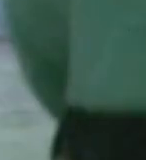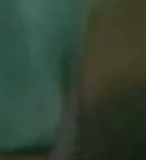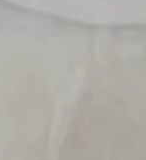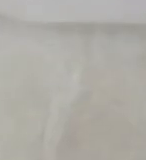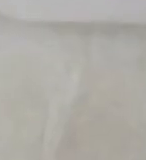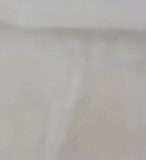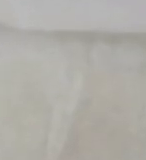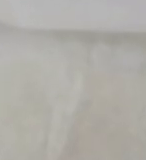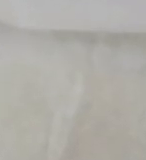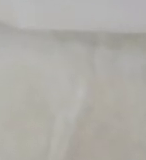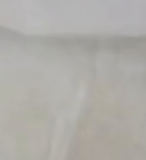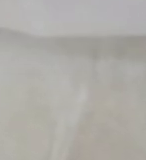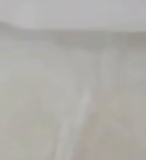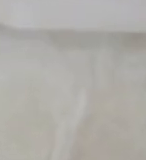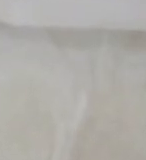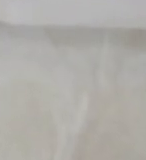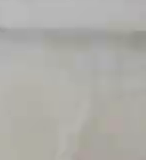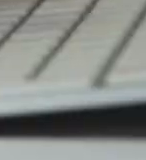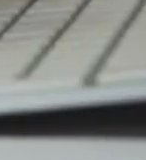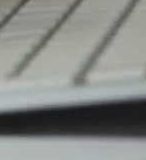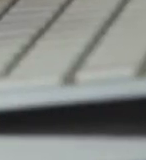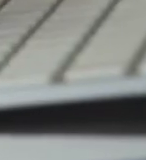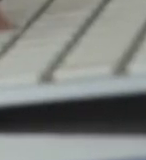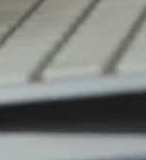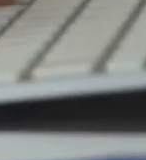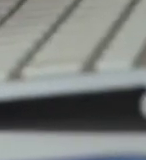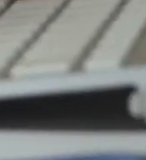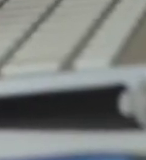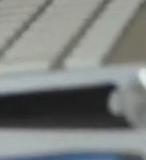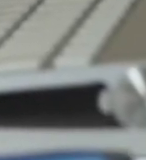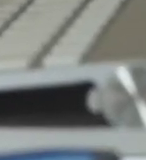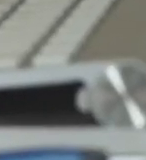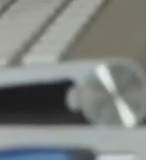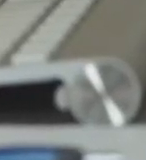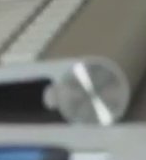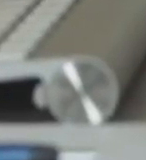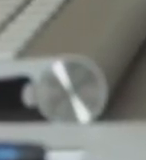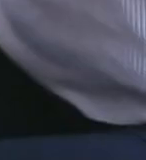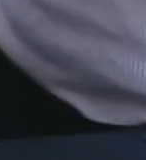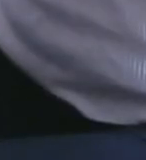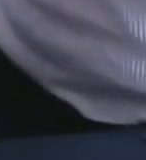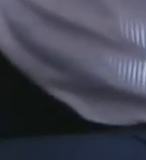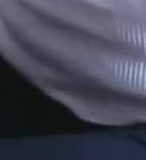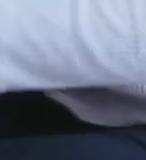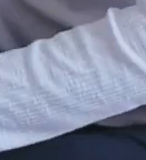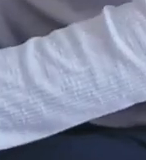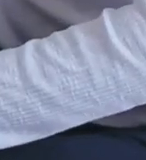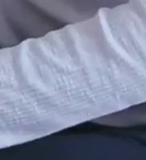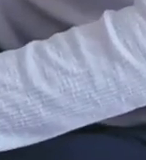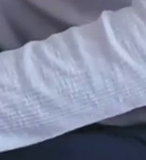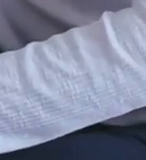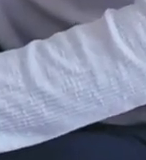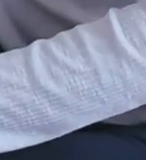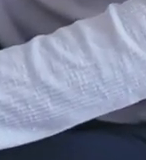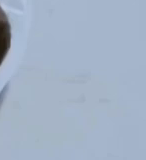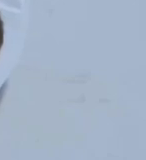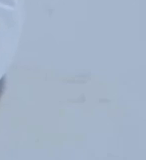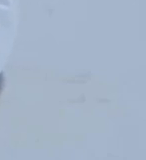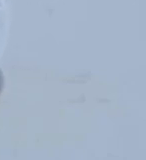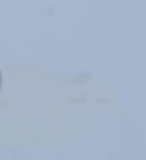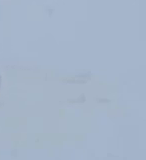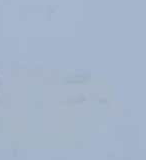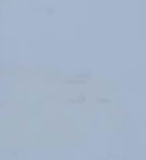A FEUESC oferece a seus associados consultorias na área jurídica, SUS, assessoria administrativa, apoio